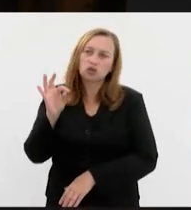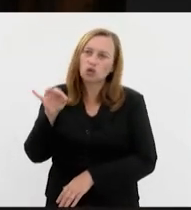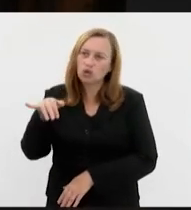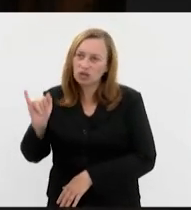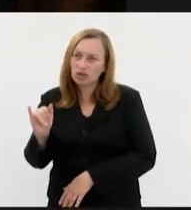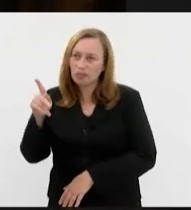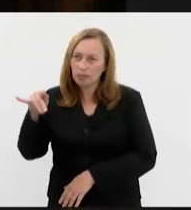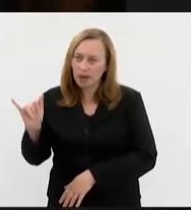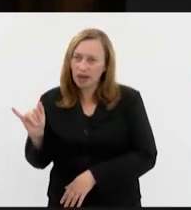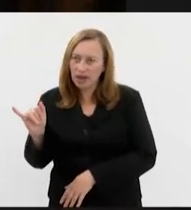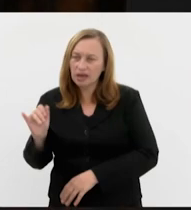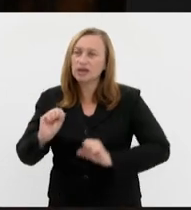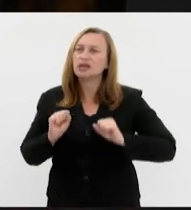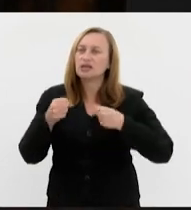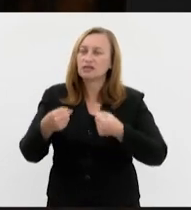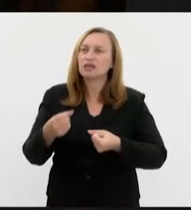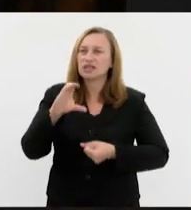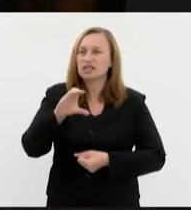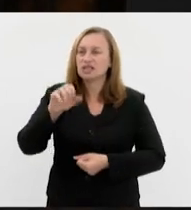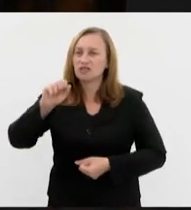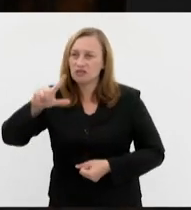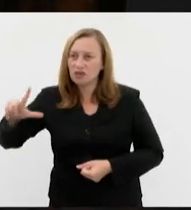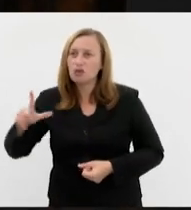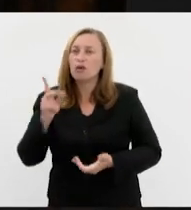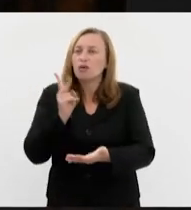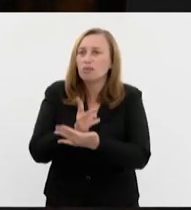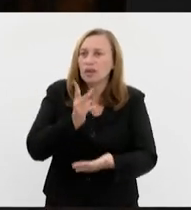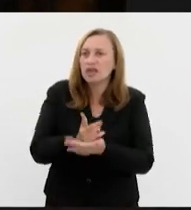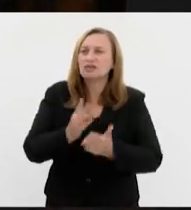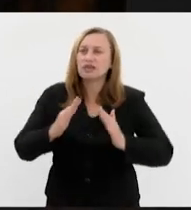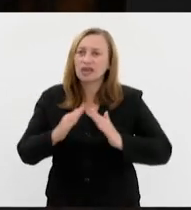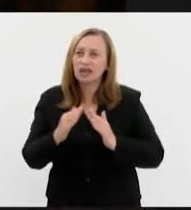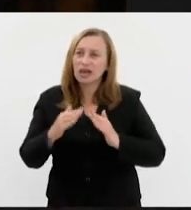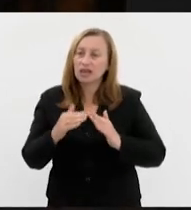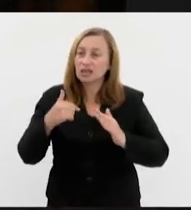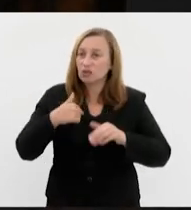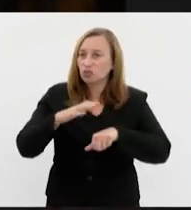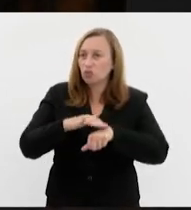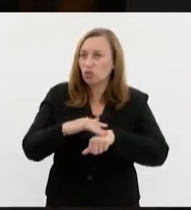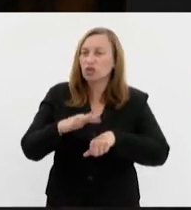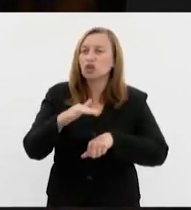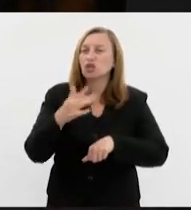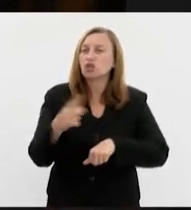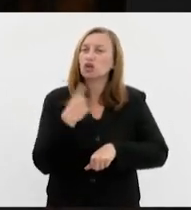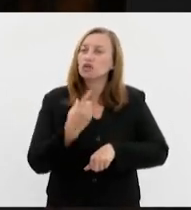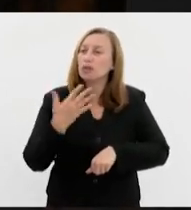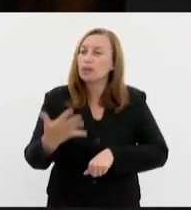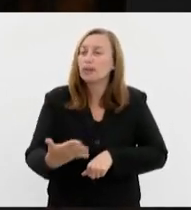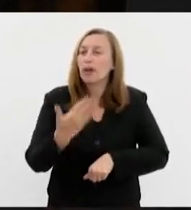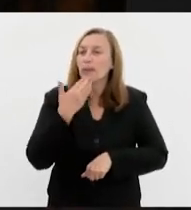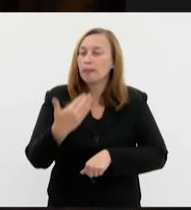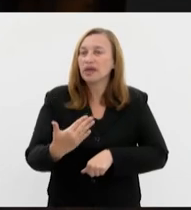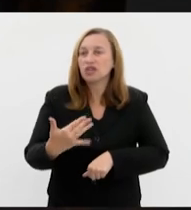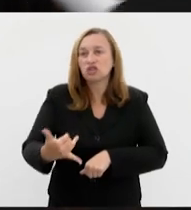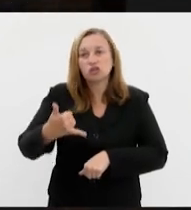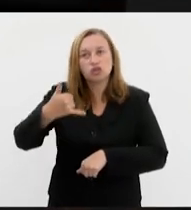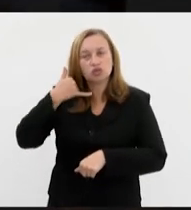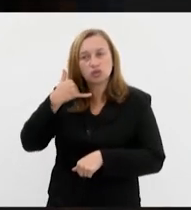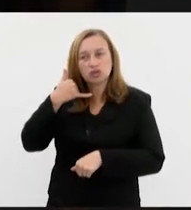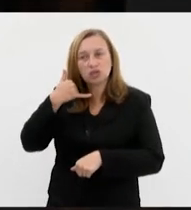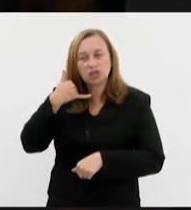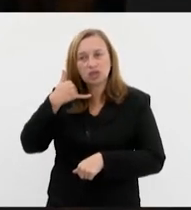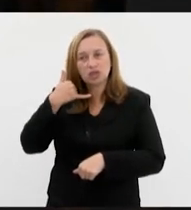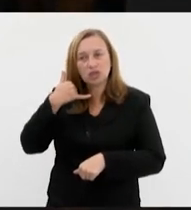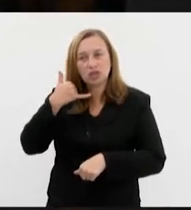que é da Defesa Civil, mesmo em casa acamada, nós acionamos, deputado, a Secretaria de Agricultura